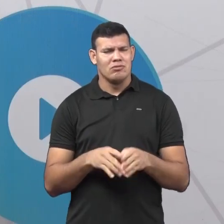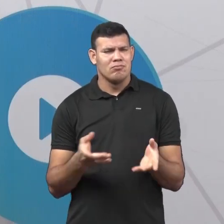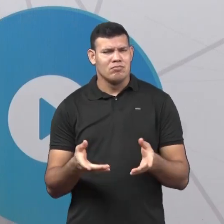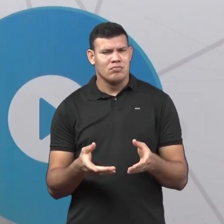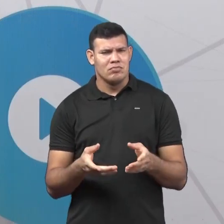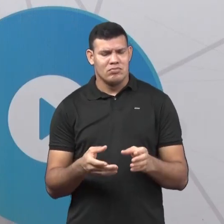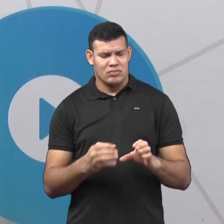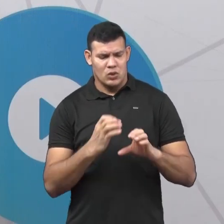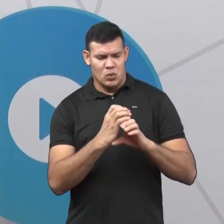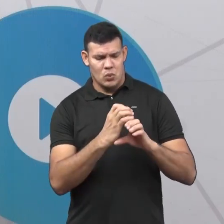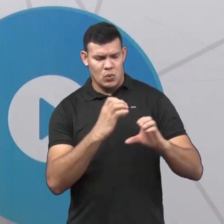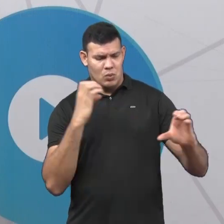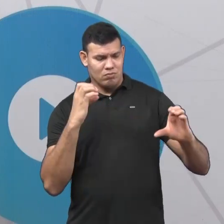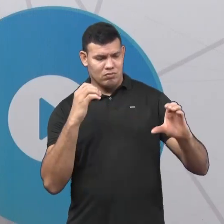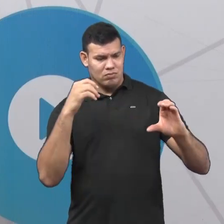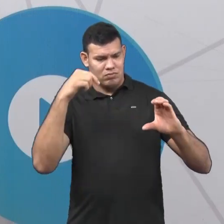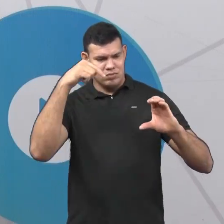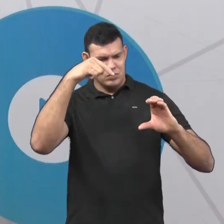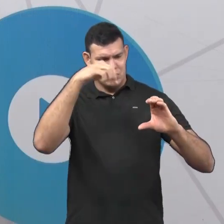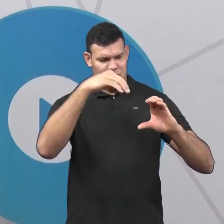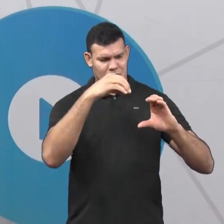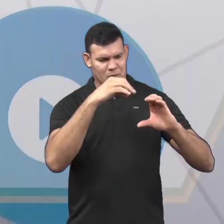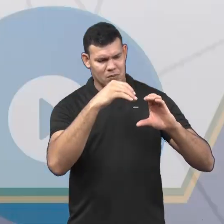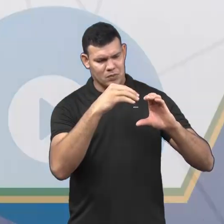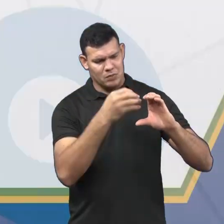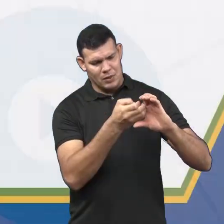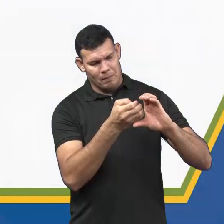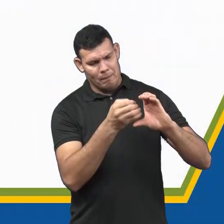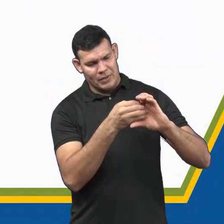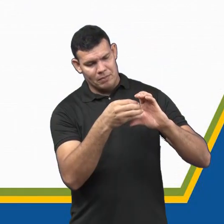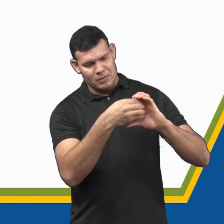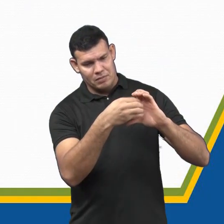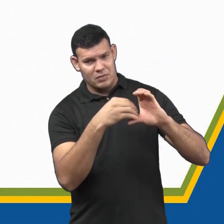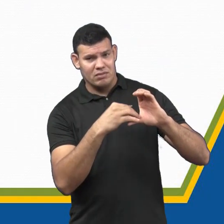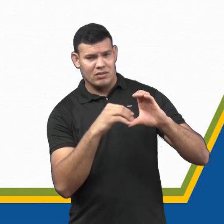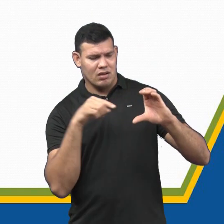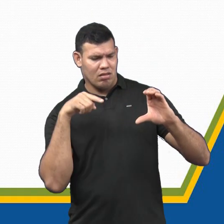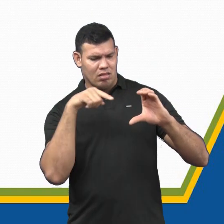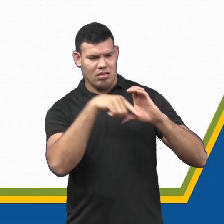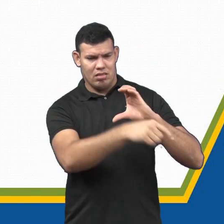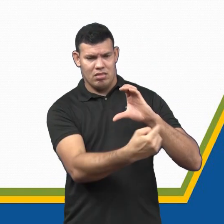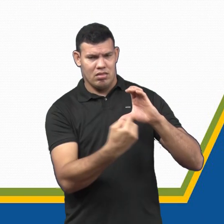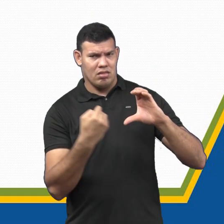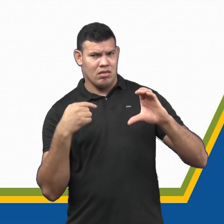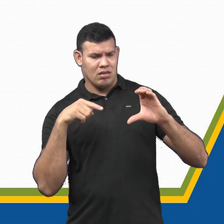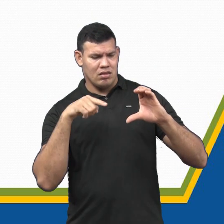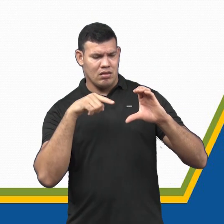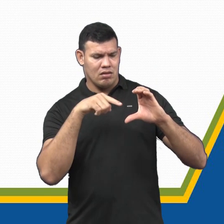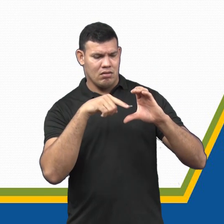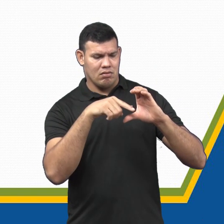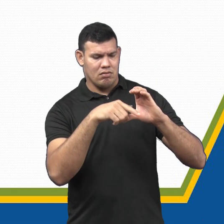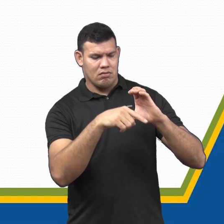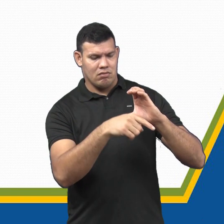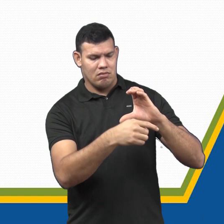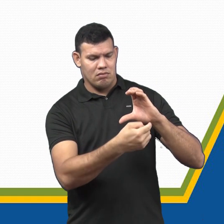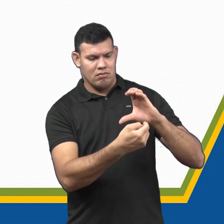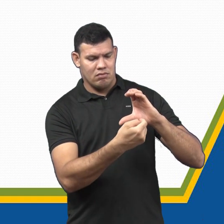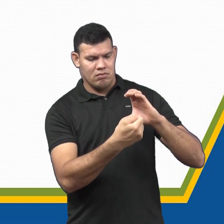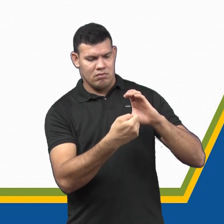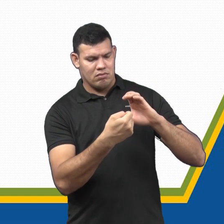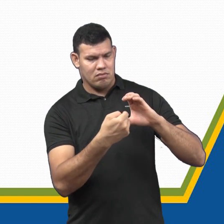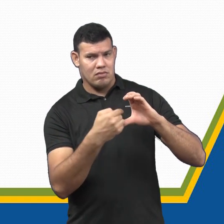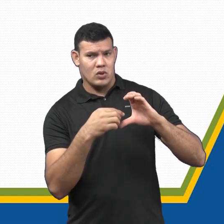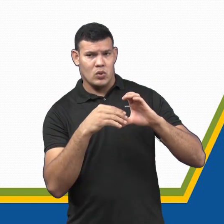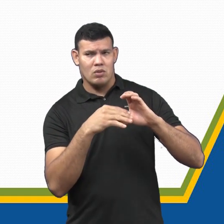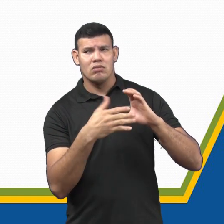se fossem entupimentos no vaso. Como vocês podem perceber na imagem, as formas côncavas, elas têm mais